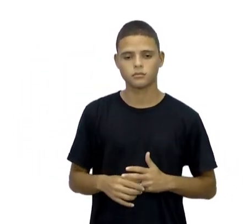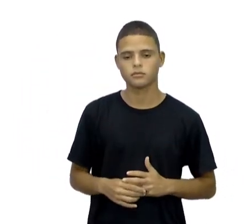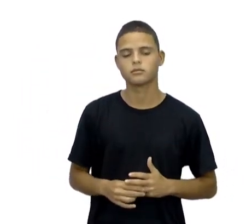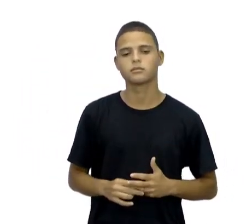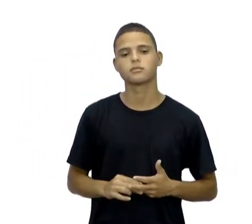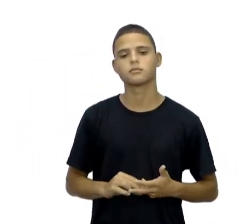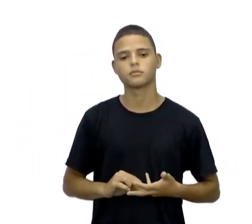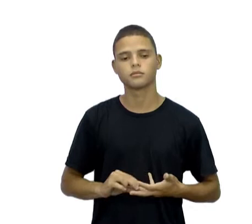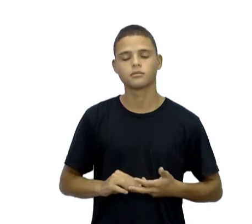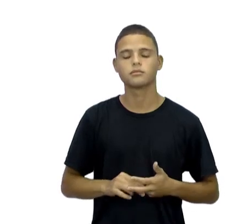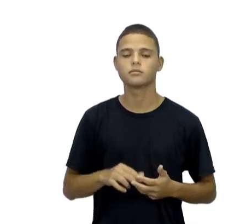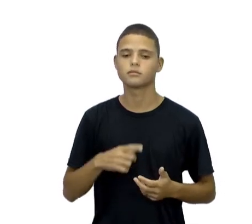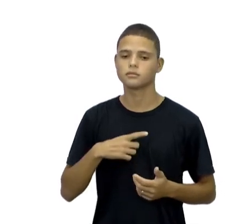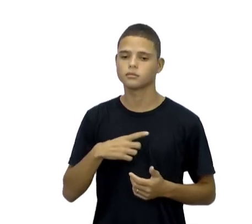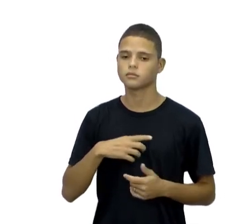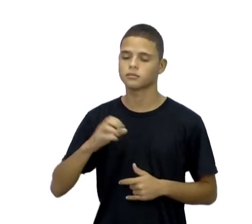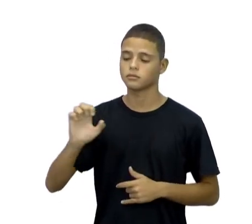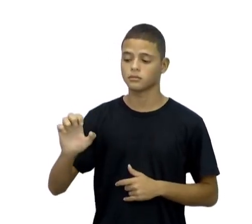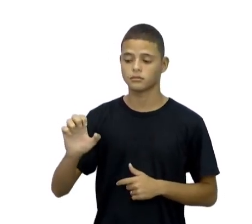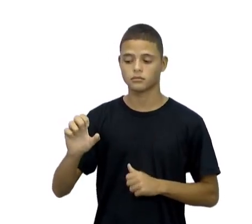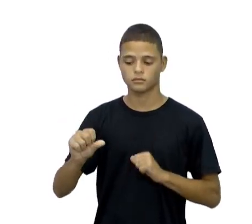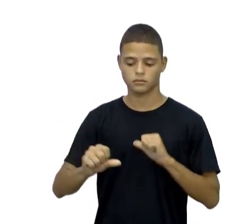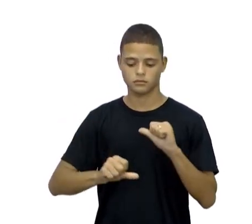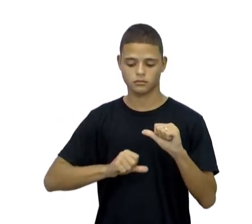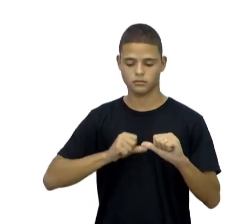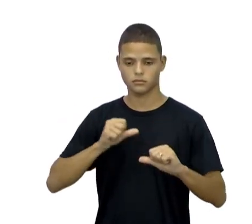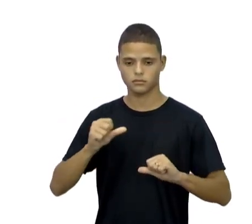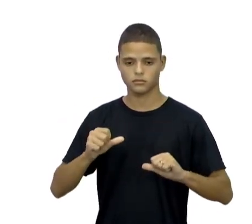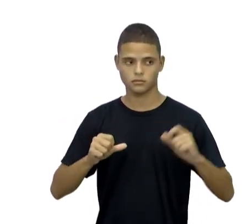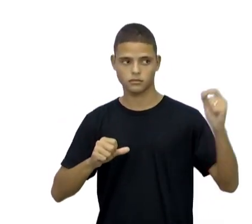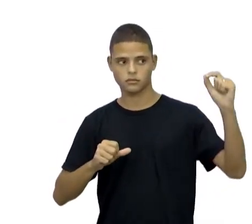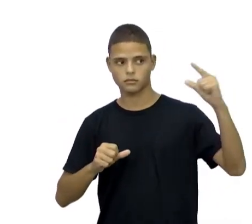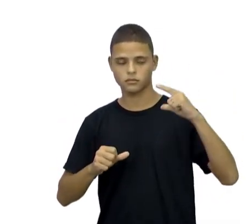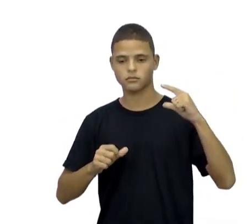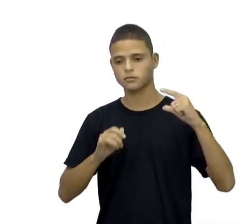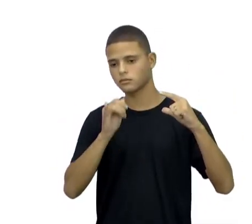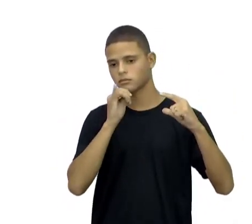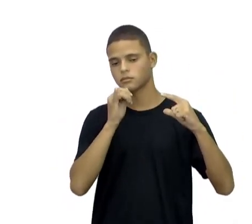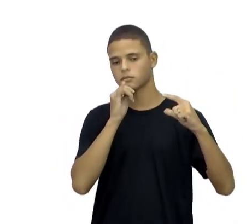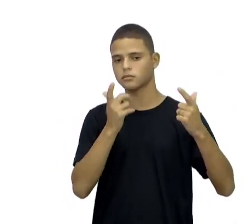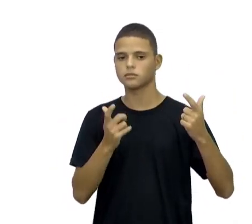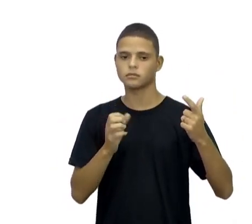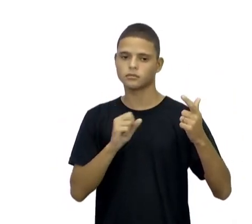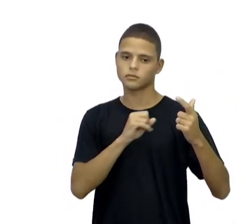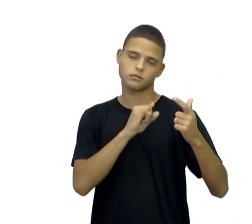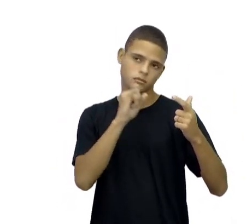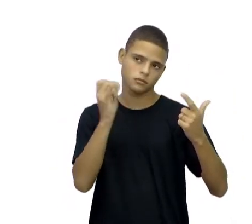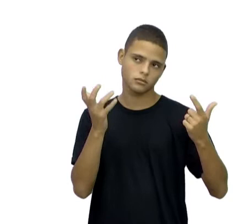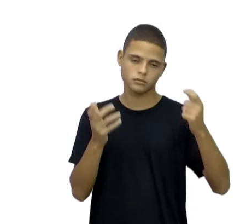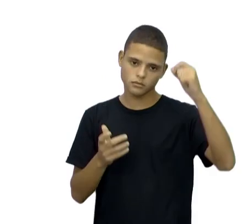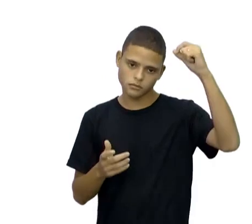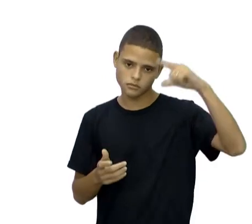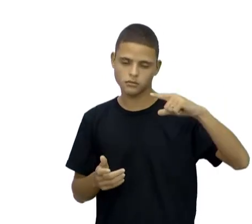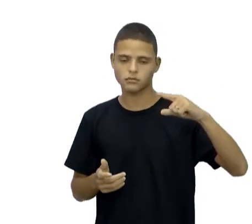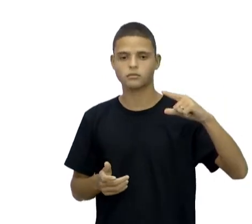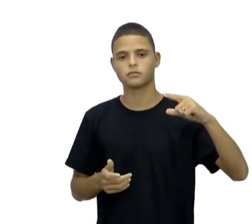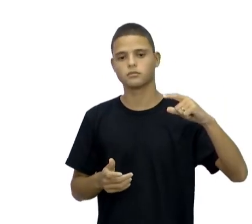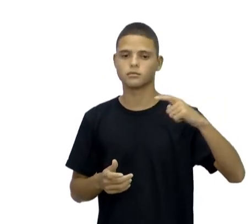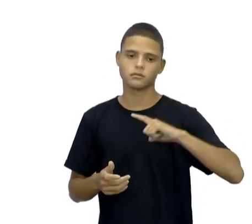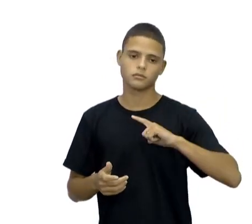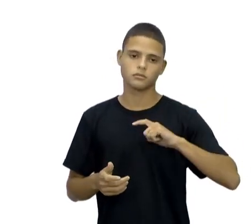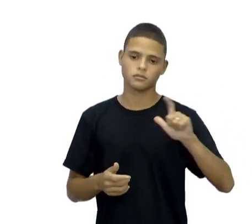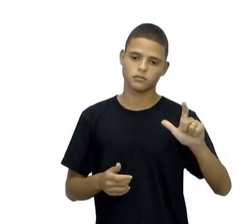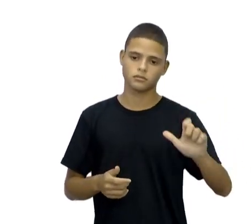eletricidade desse movimento do elétron se transforma em luz, por exemplo, e se a lâmpada for incandescente,